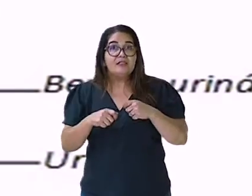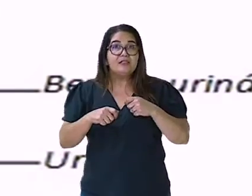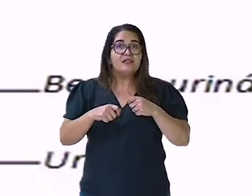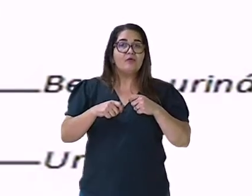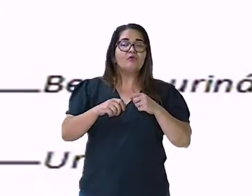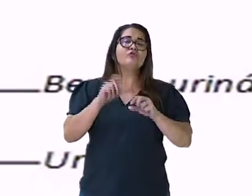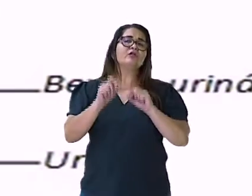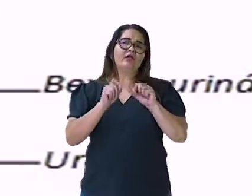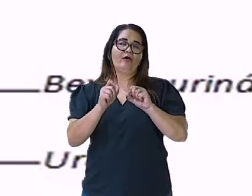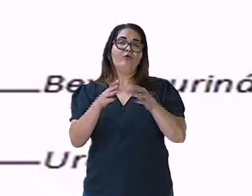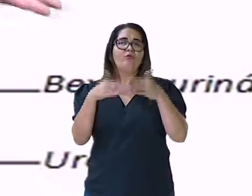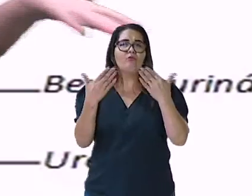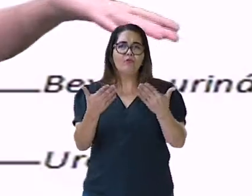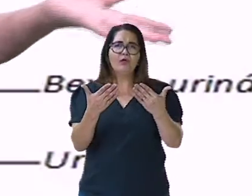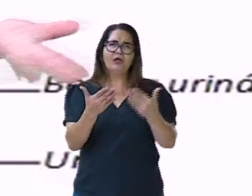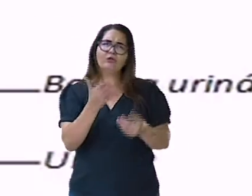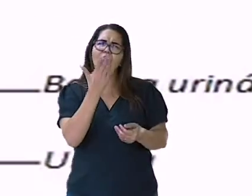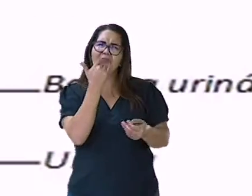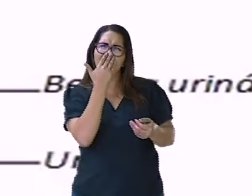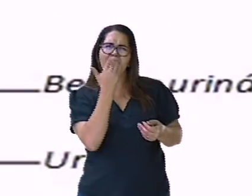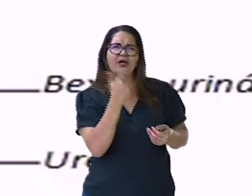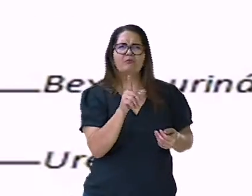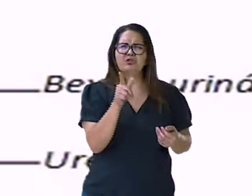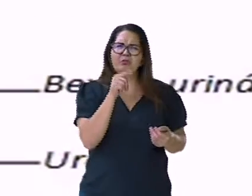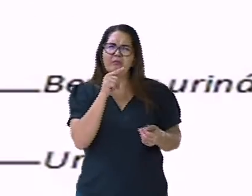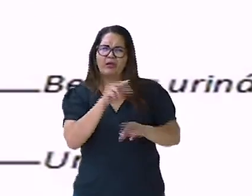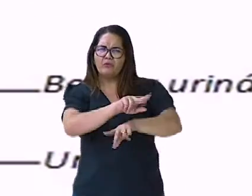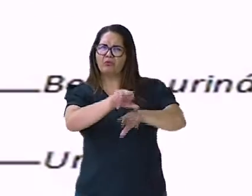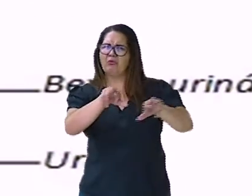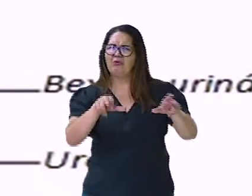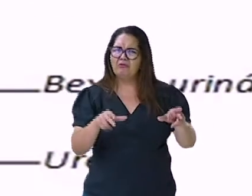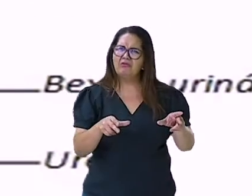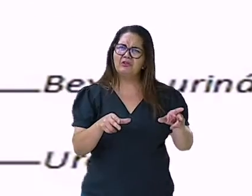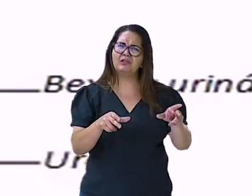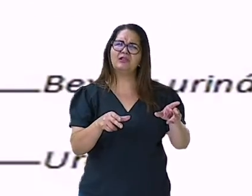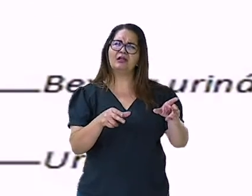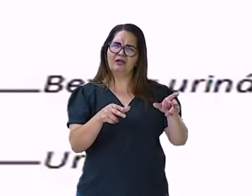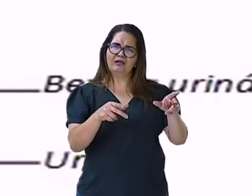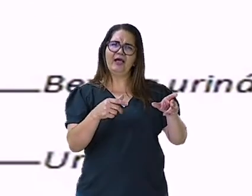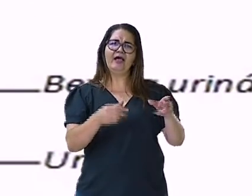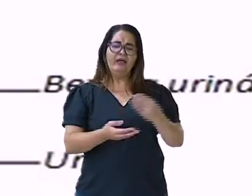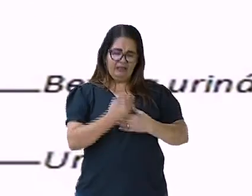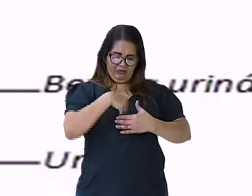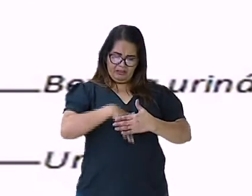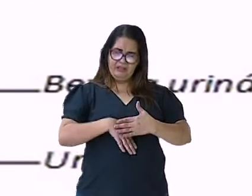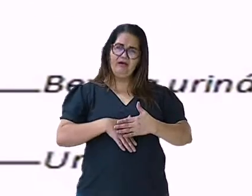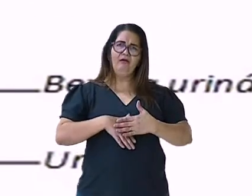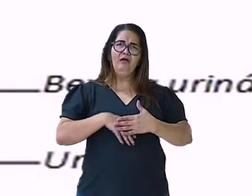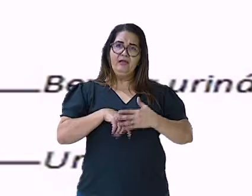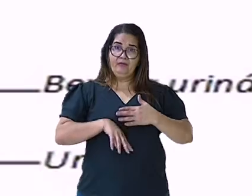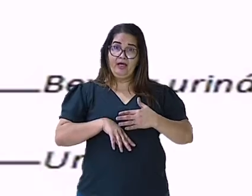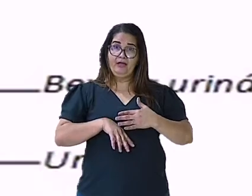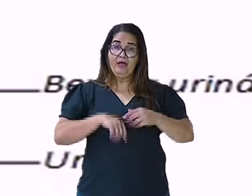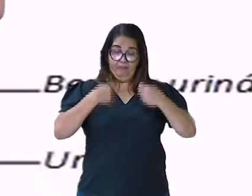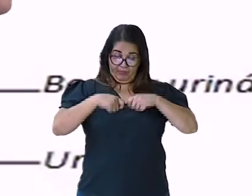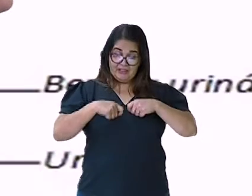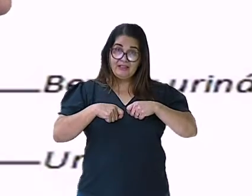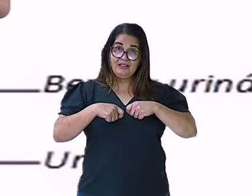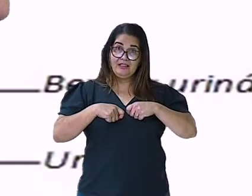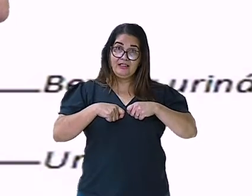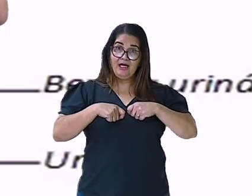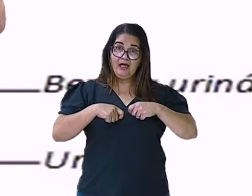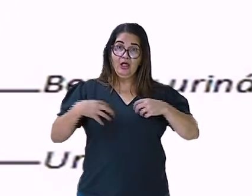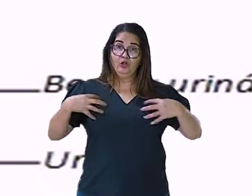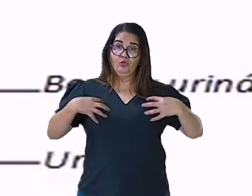alteração que aconteça pode causar uma mudança em nossa pressão arterial, para mais ou